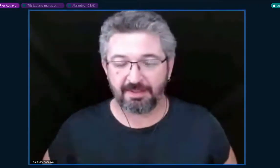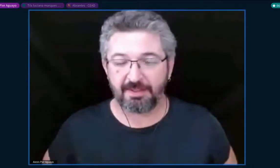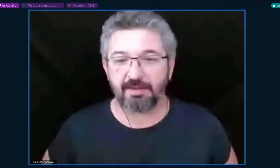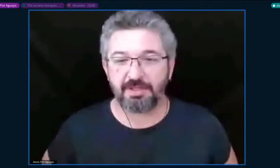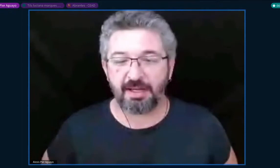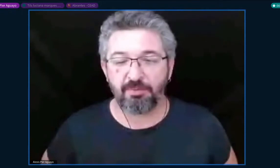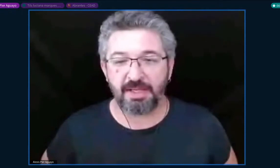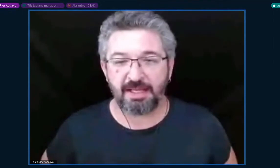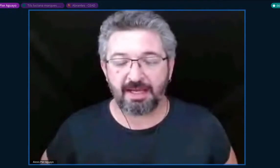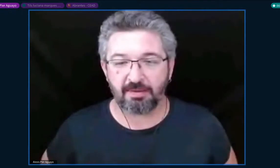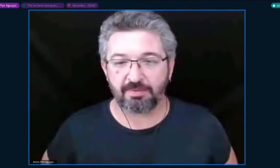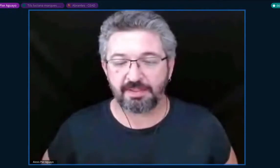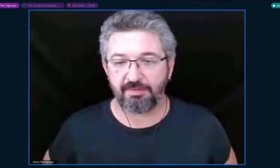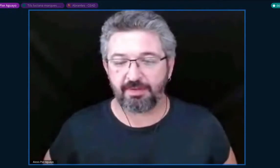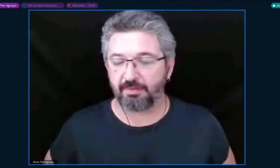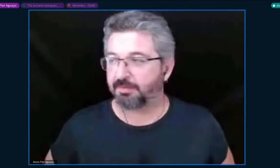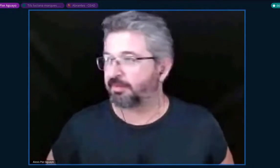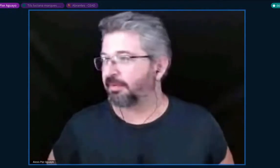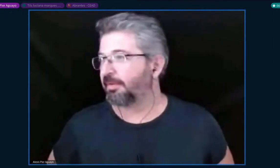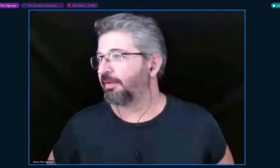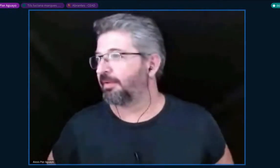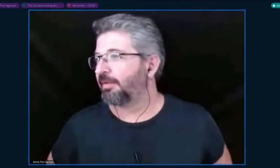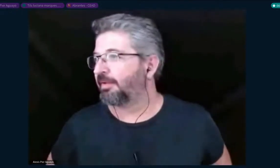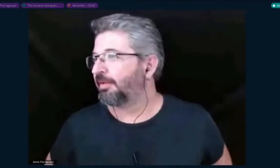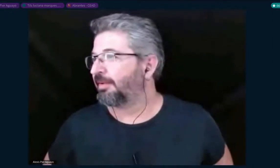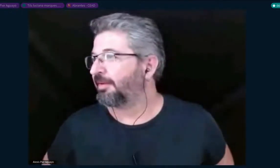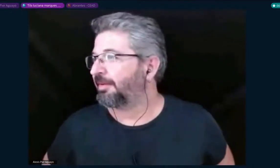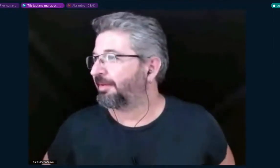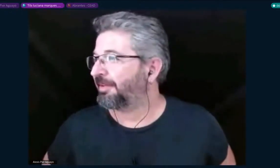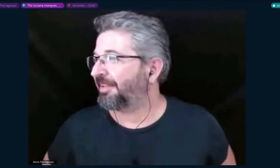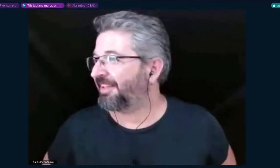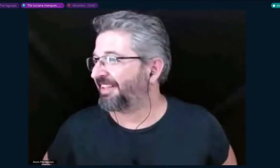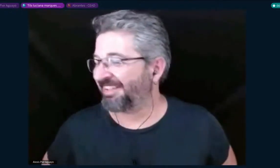Exatamente. E eu não tirei um umbilical, você viu. Ai,